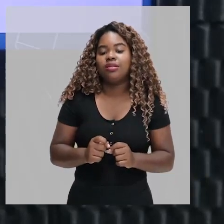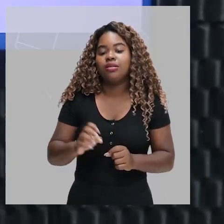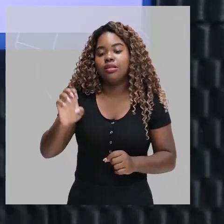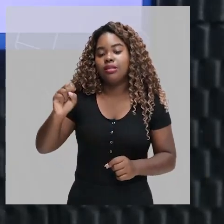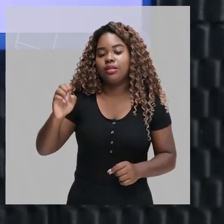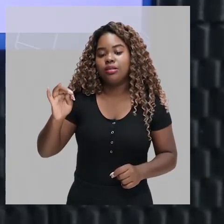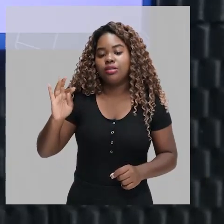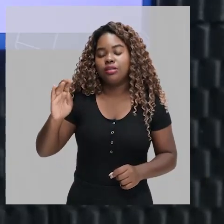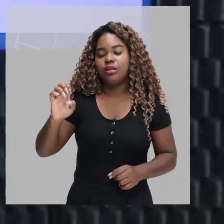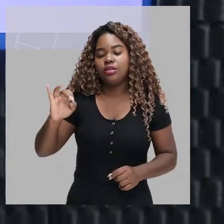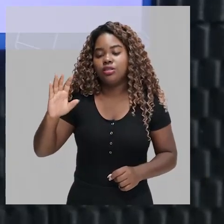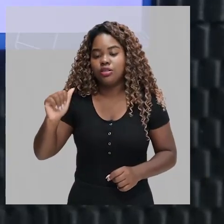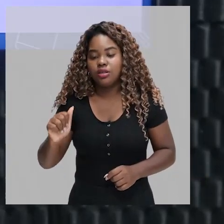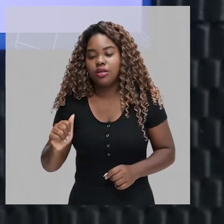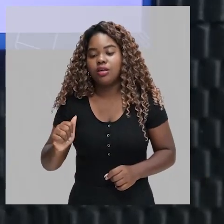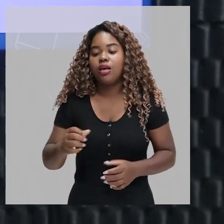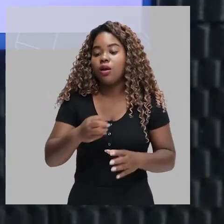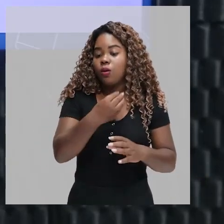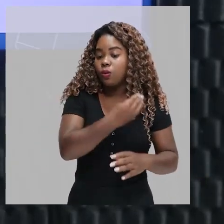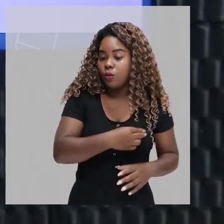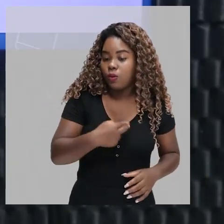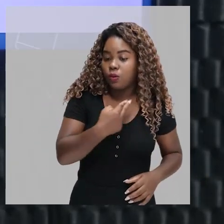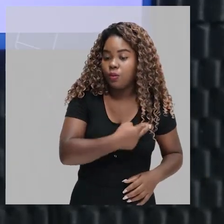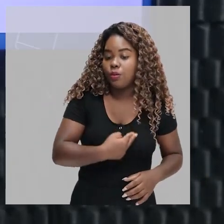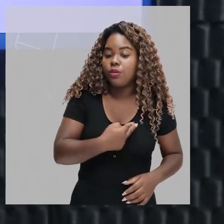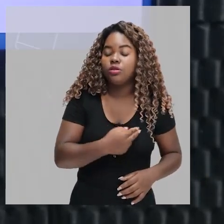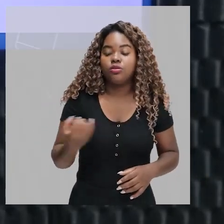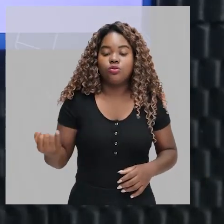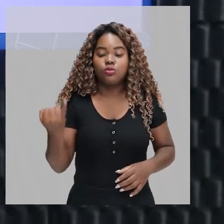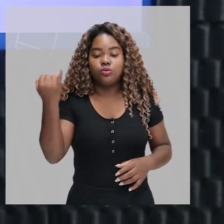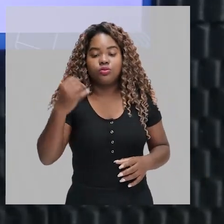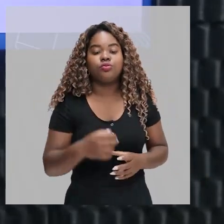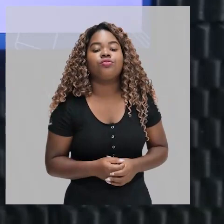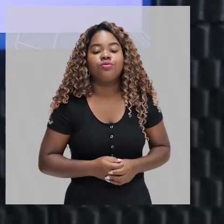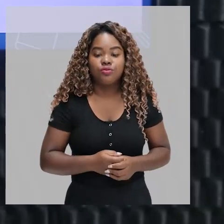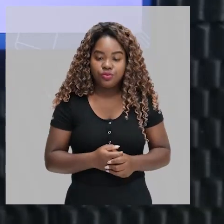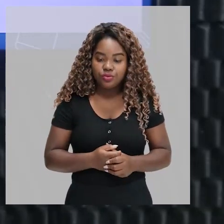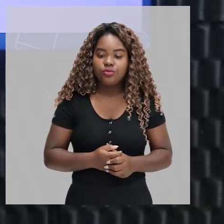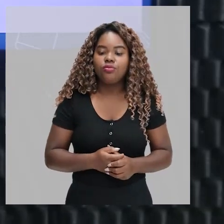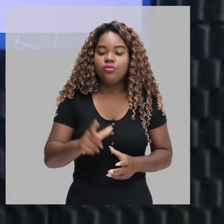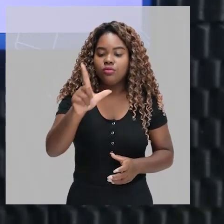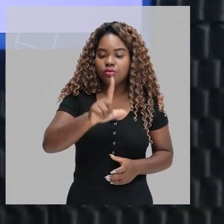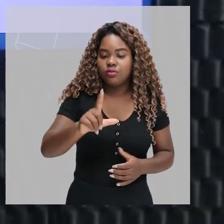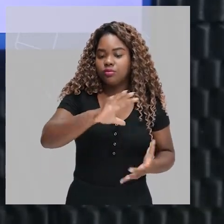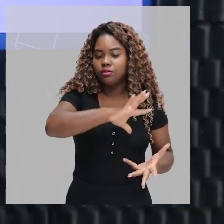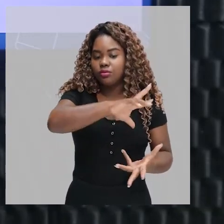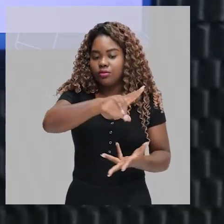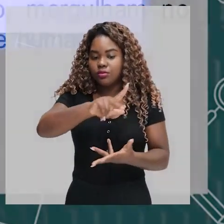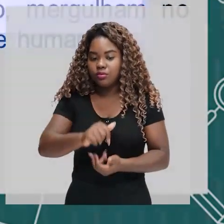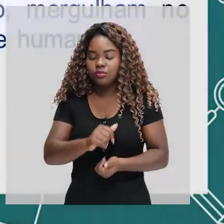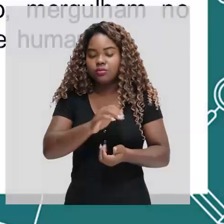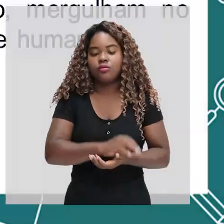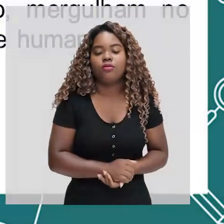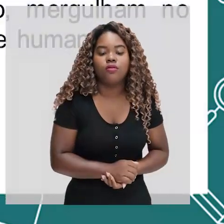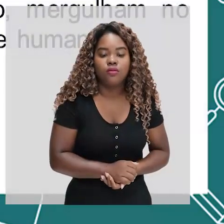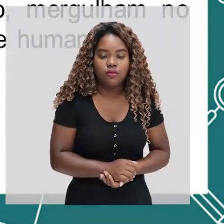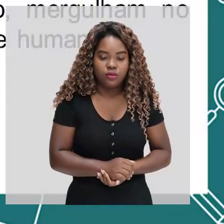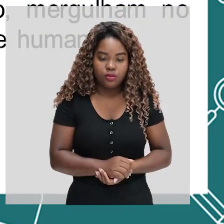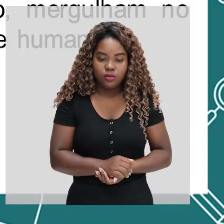presentes com importantes personalidades da literatura Mundial Tá bom então